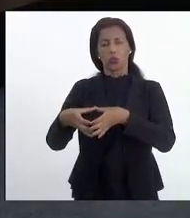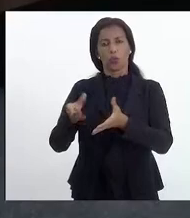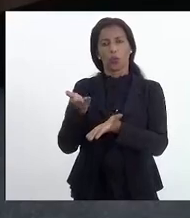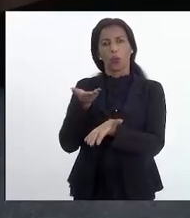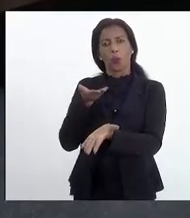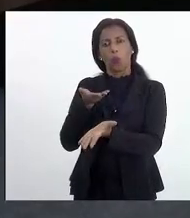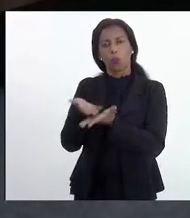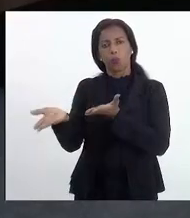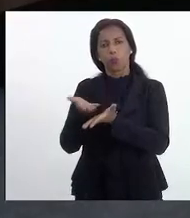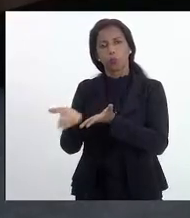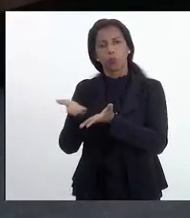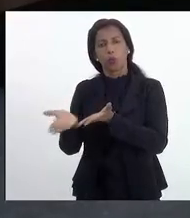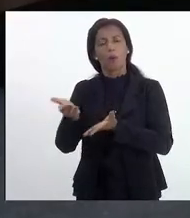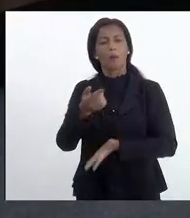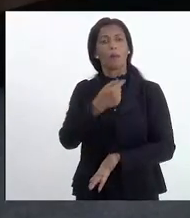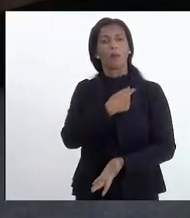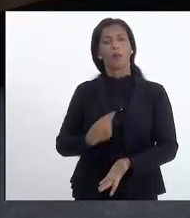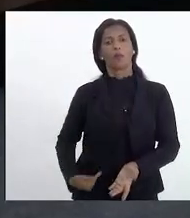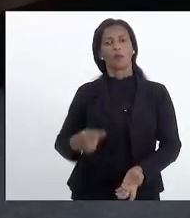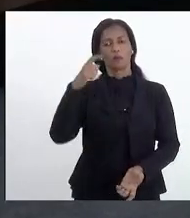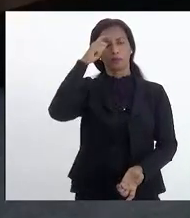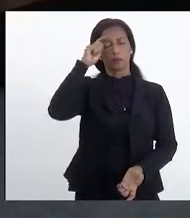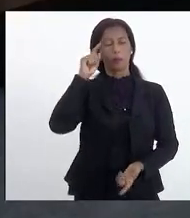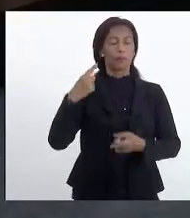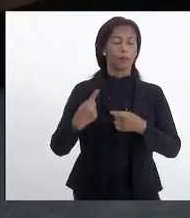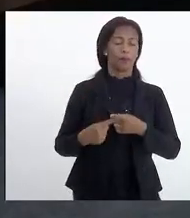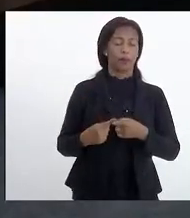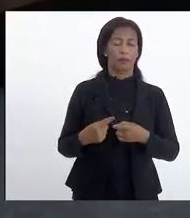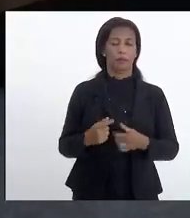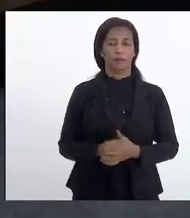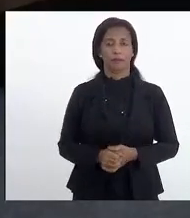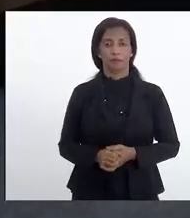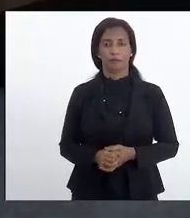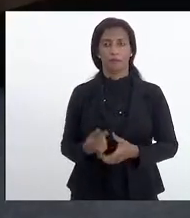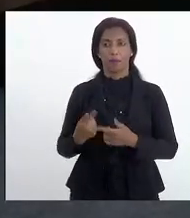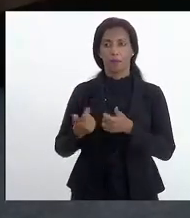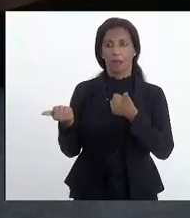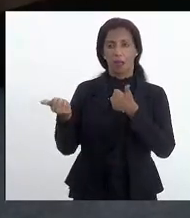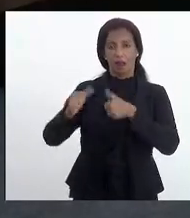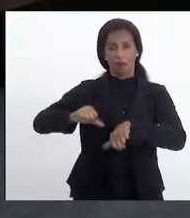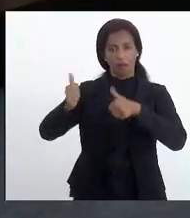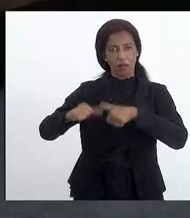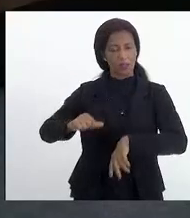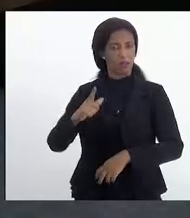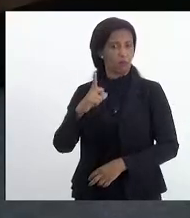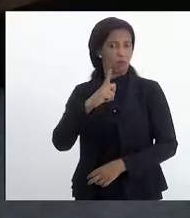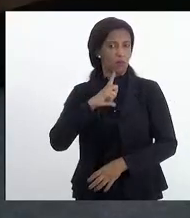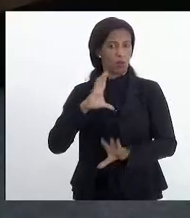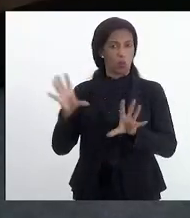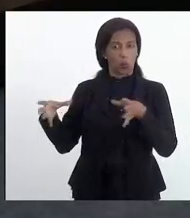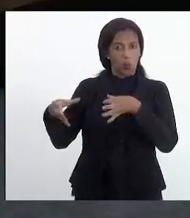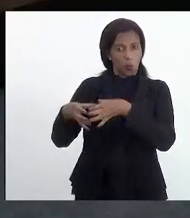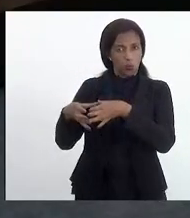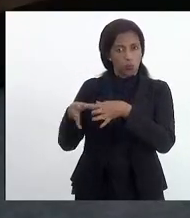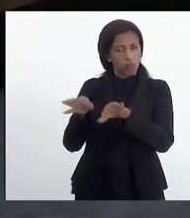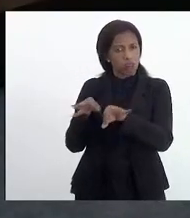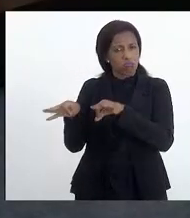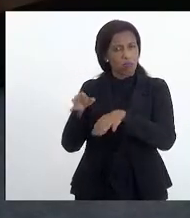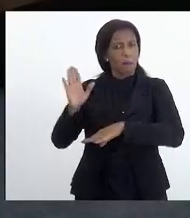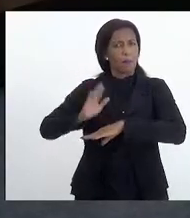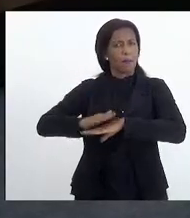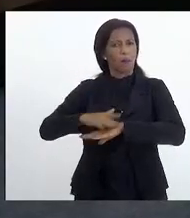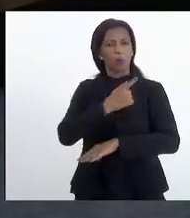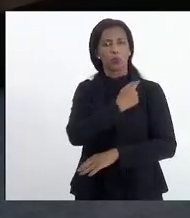encaminhadas pelo governador Cláudio Castro. Por quê? Porque a avaliação que eu tenho é que o conjunto de medidas encaminhadas